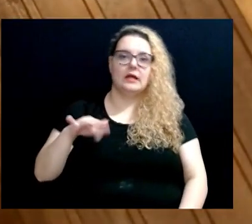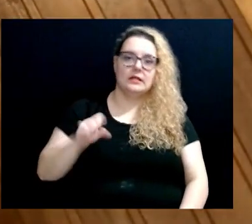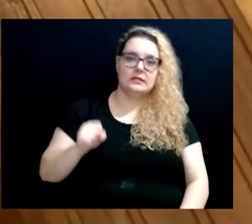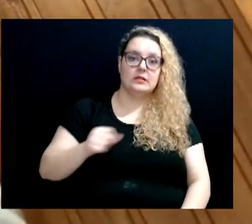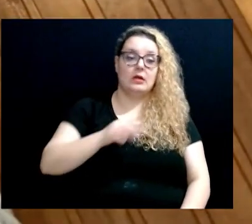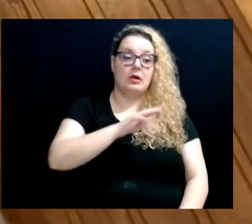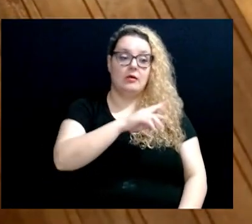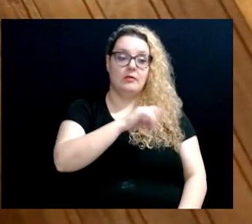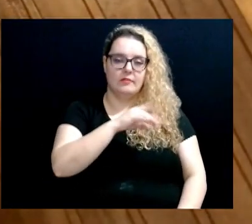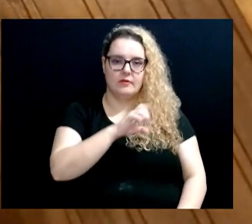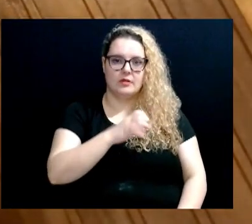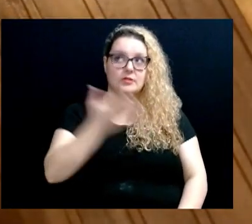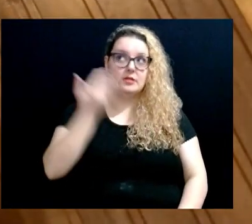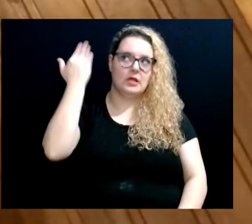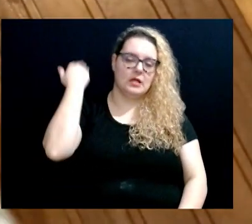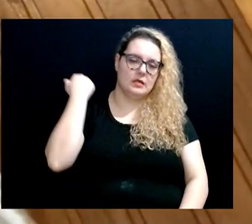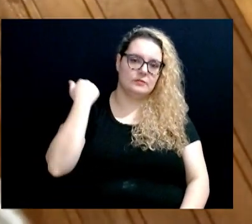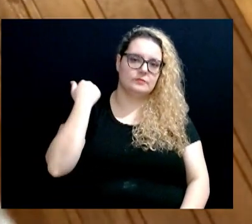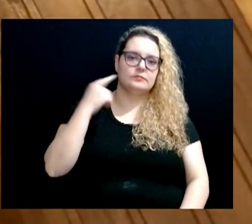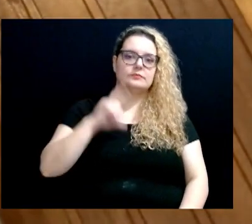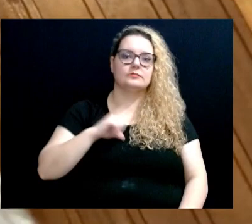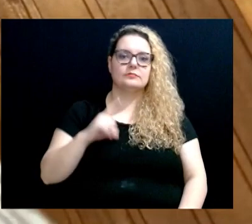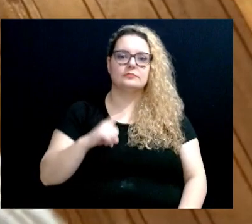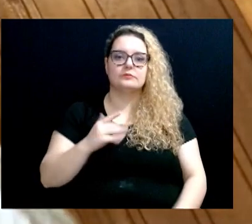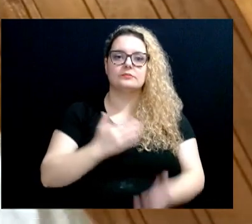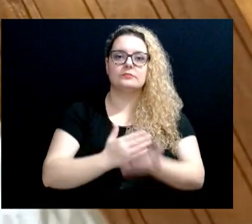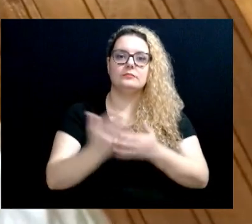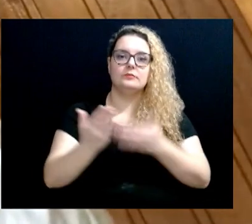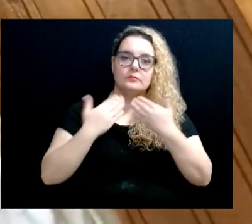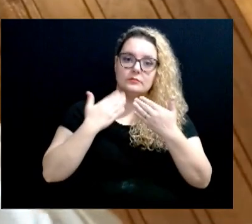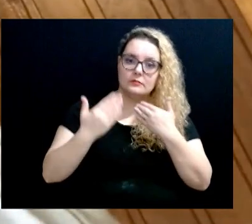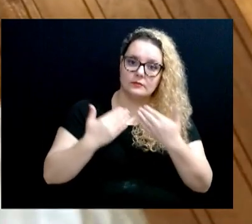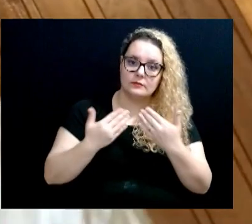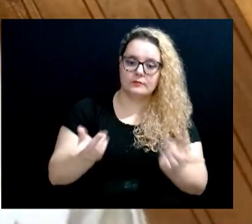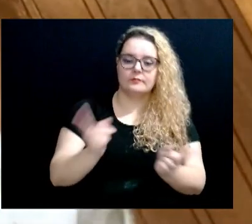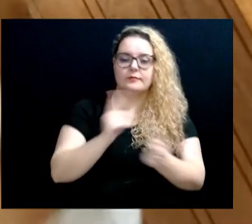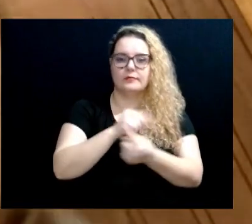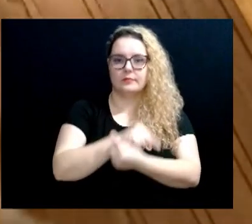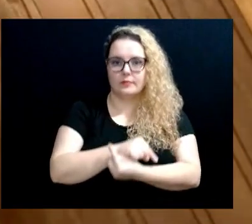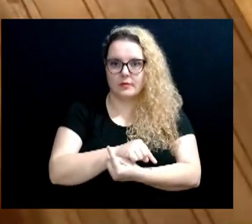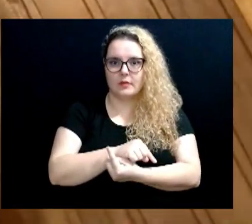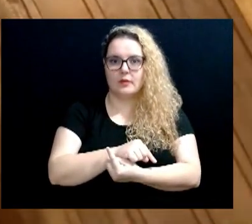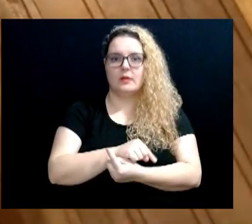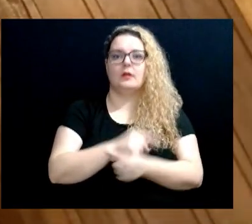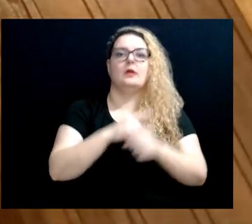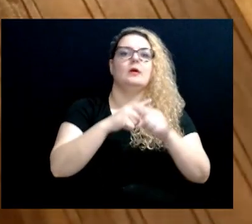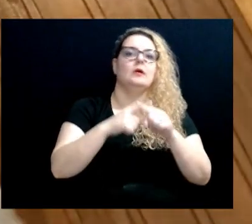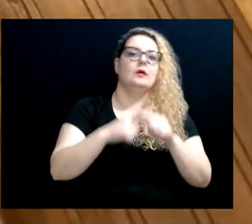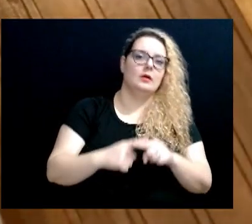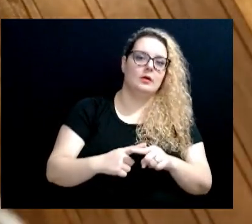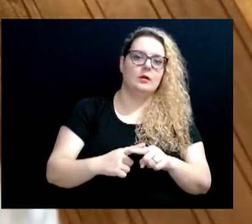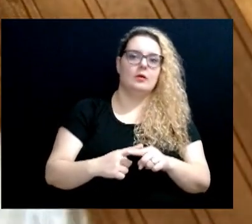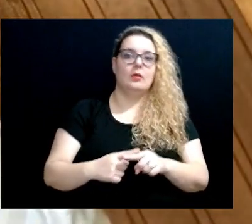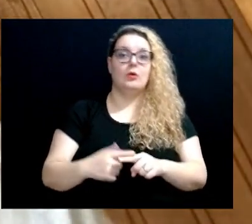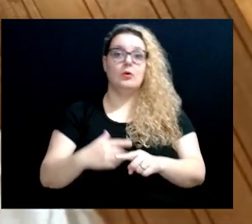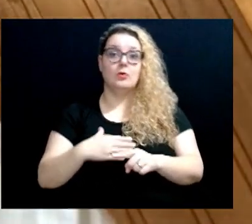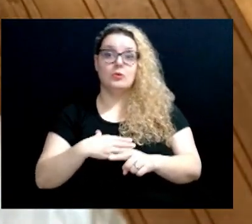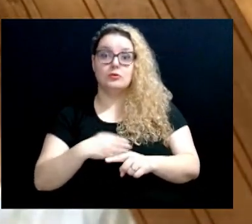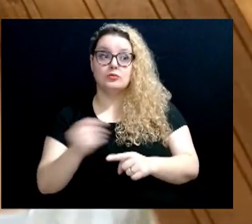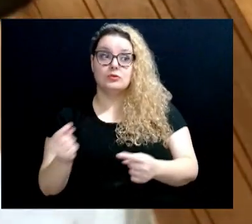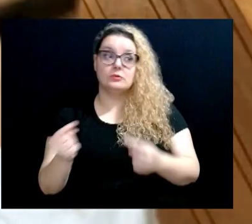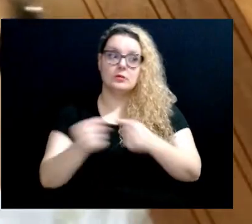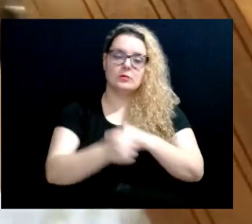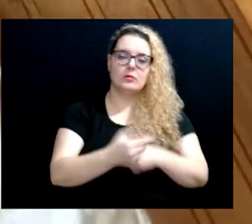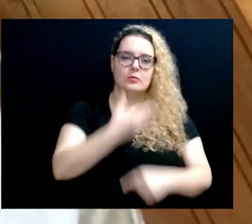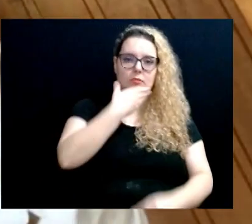tinha, que começou a ser falado, era ao contrário, da competição filho com pais, preferencialmente filho